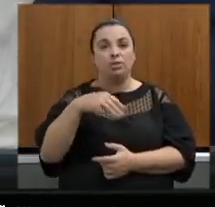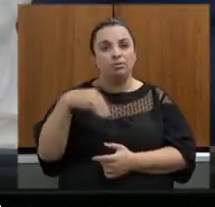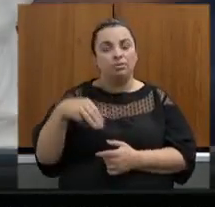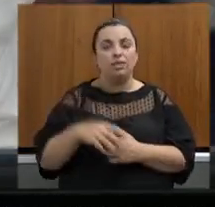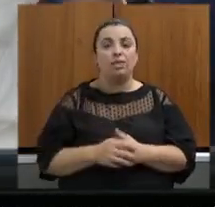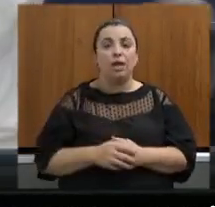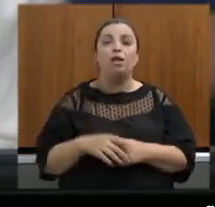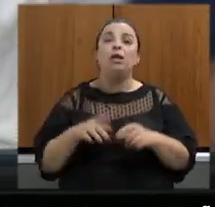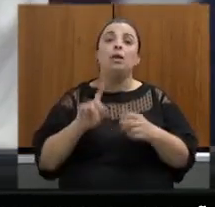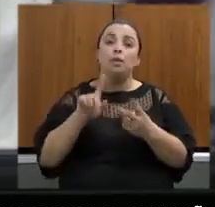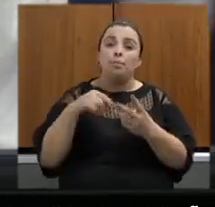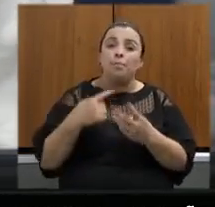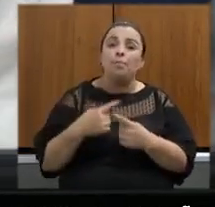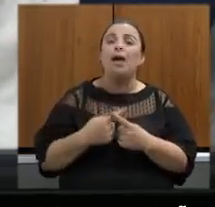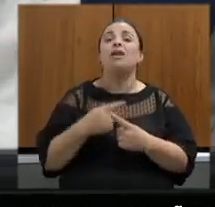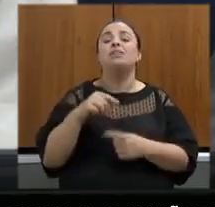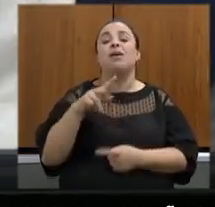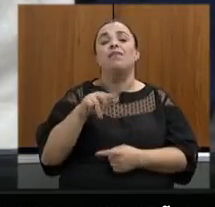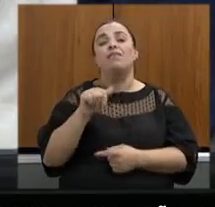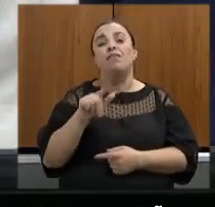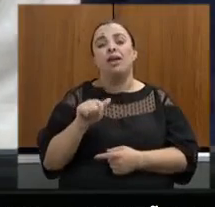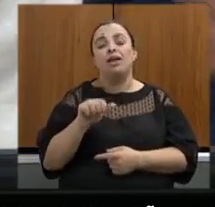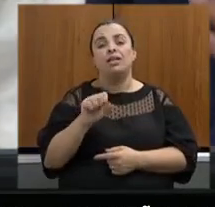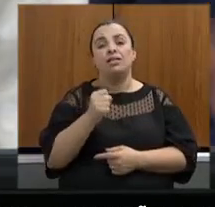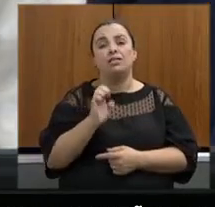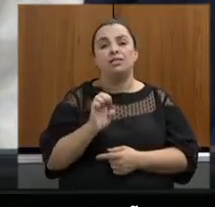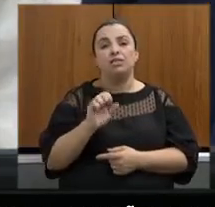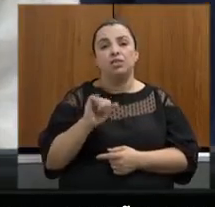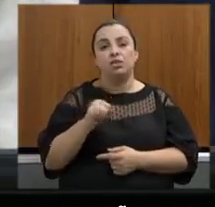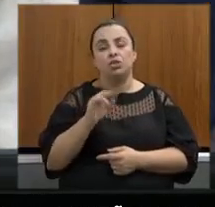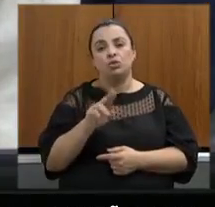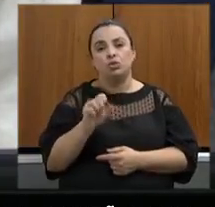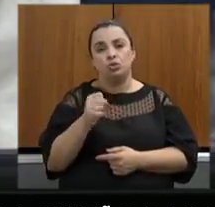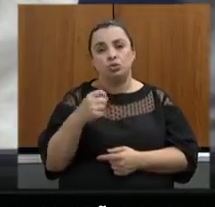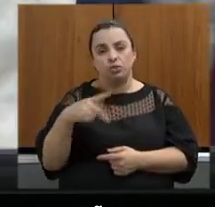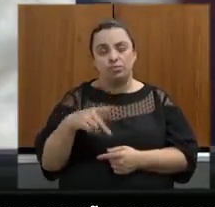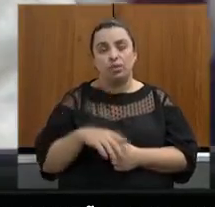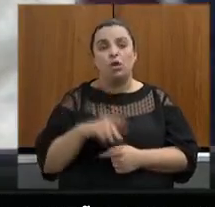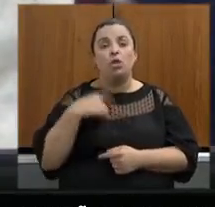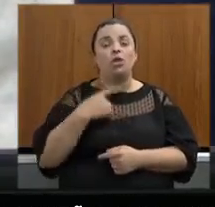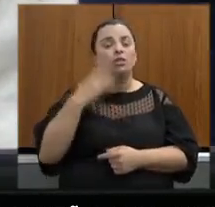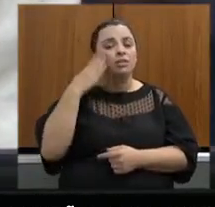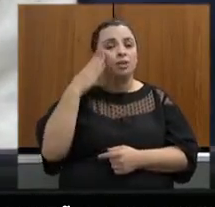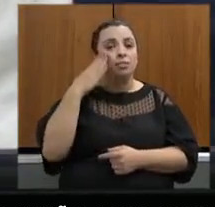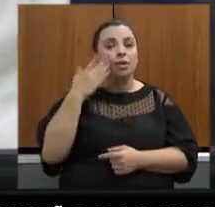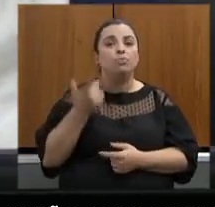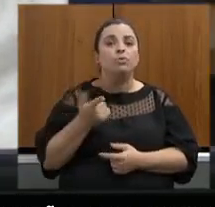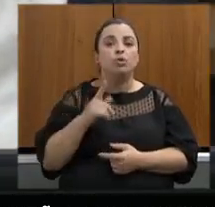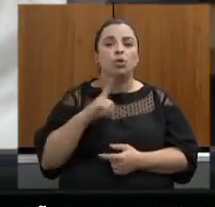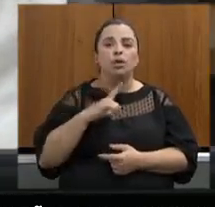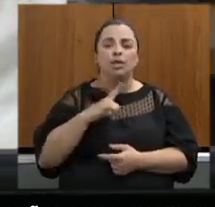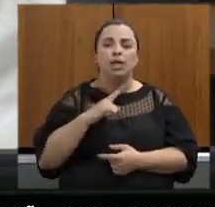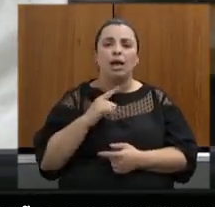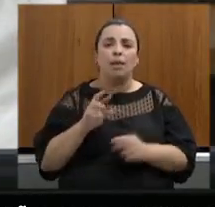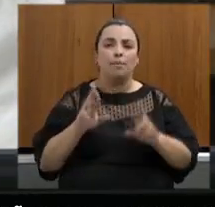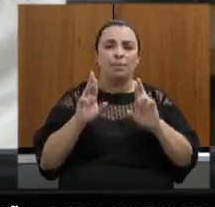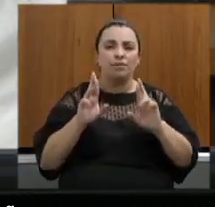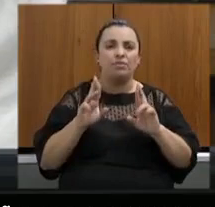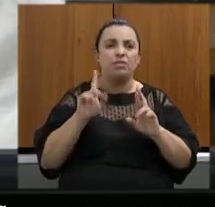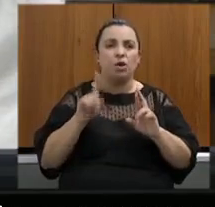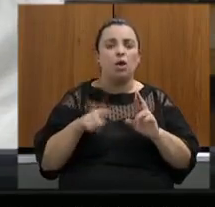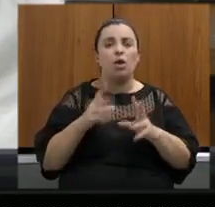sabe o que o que está previsto não é como o quadro é em lei ele hoje não é um quantitativo